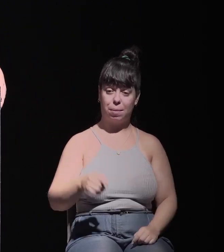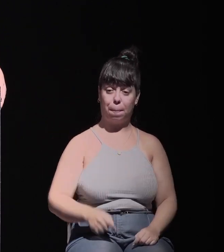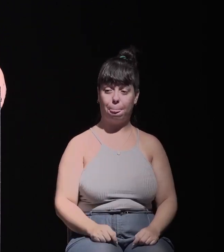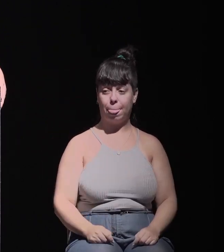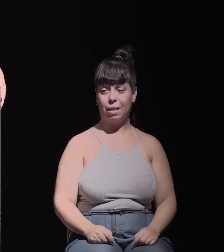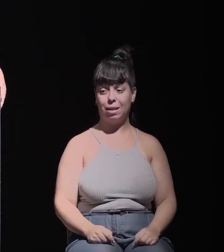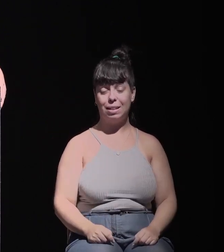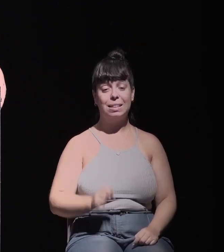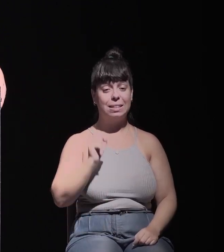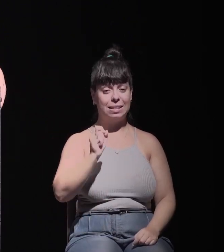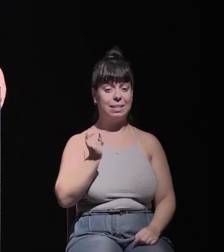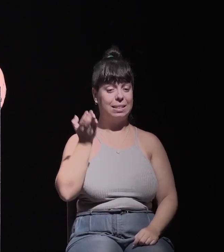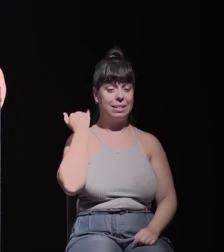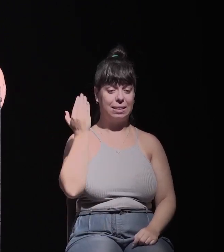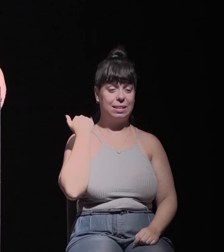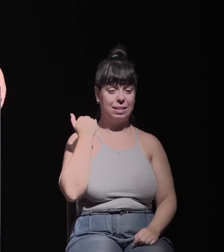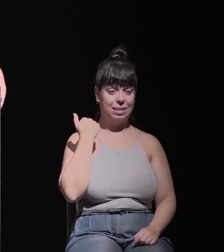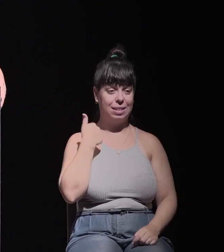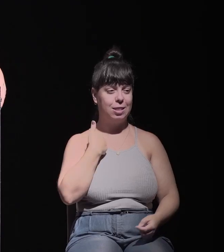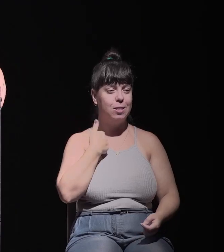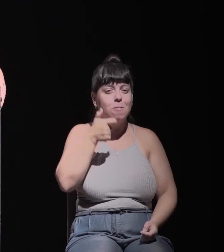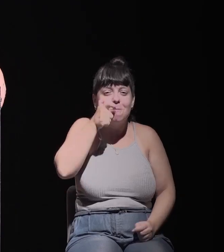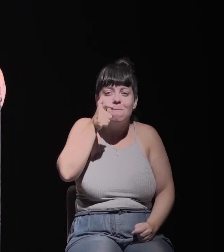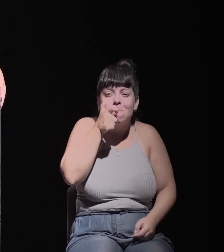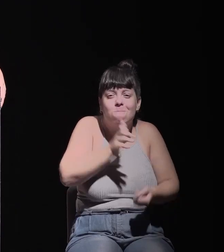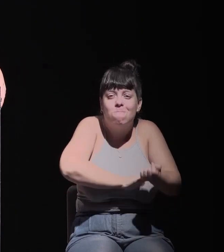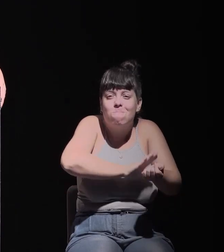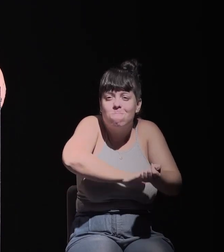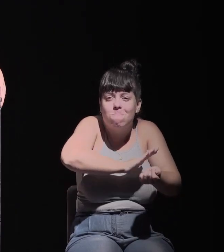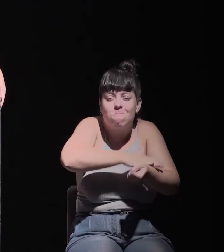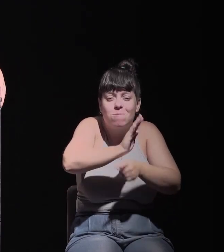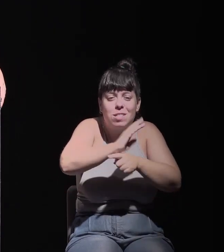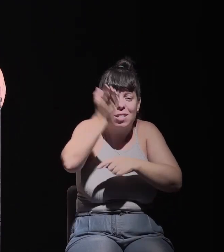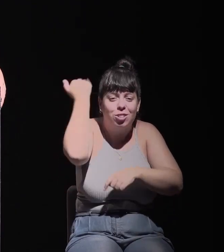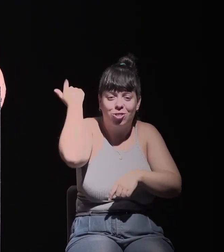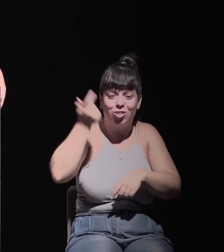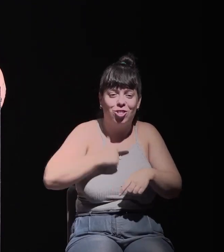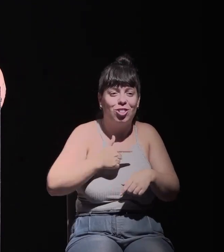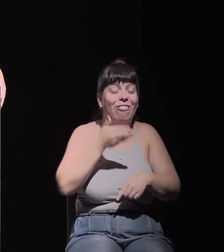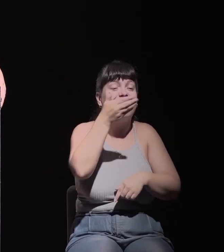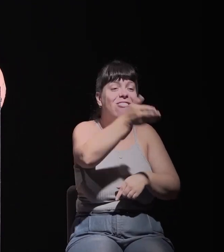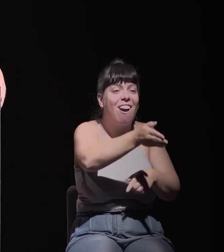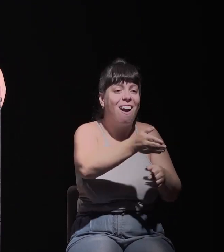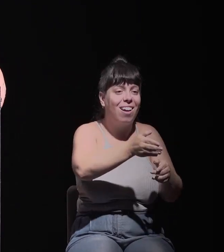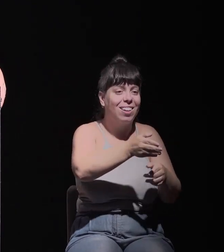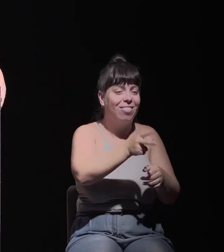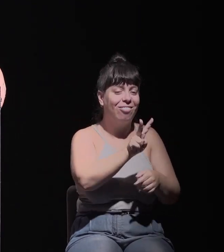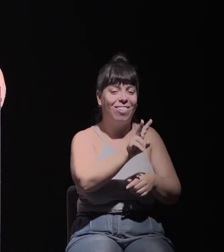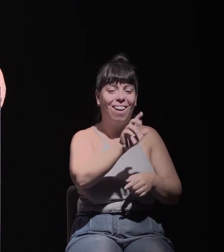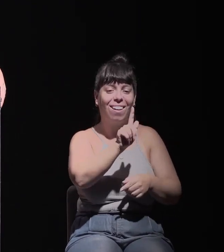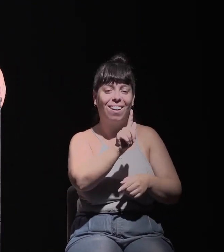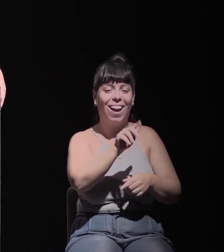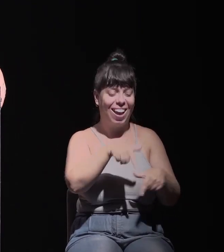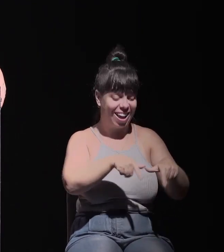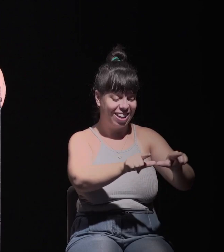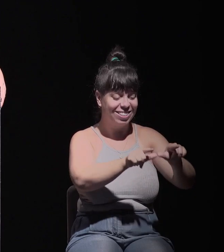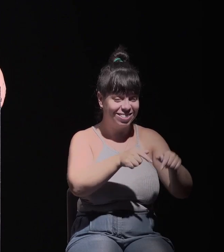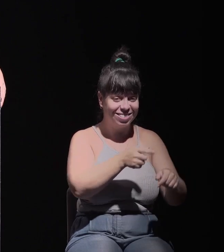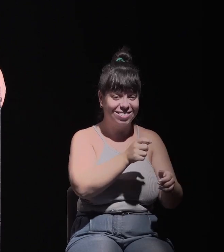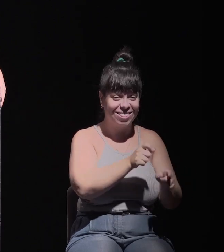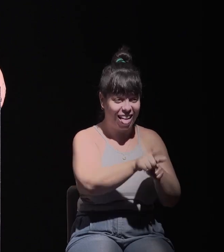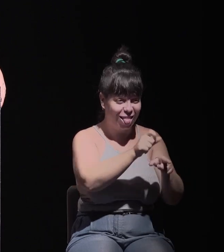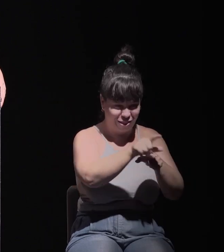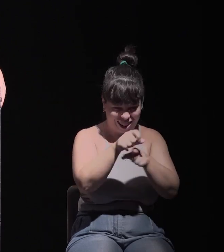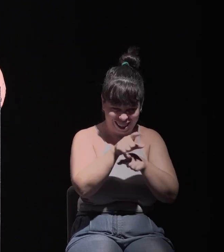se talvez na minha época de cinefilinha, lá atrás, na época que ainda tinha locadora, eu soubesse que